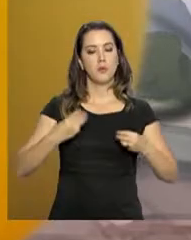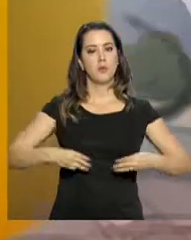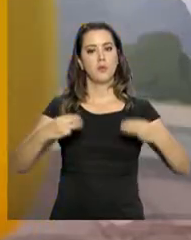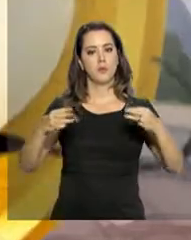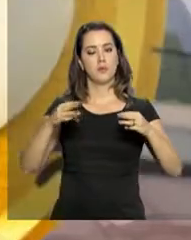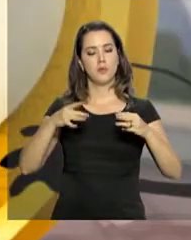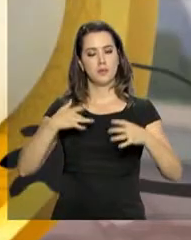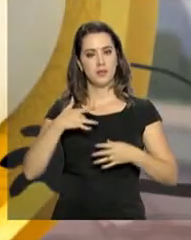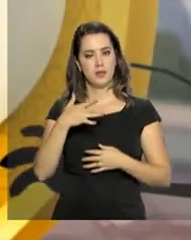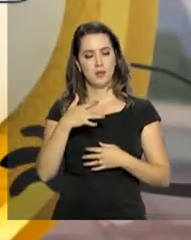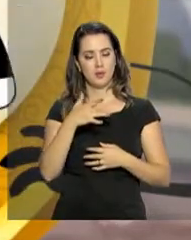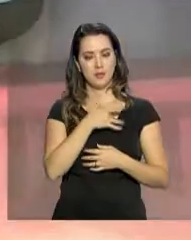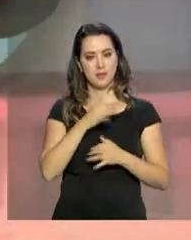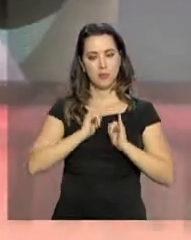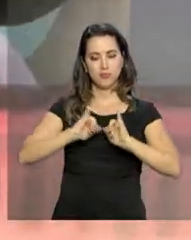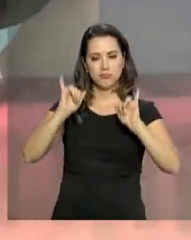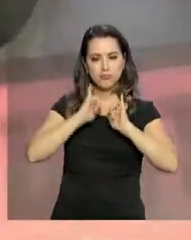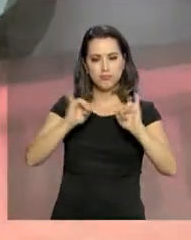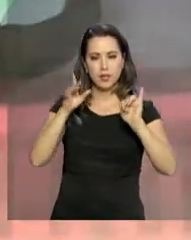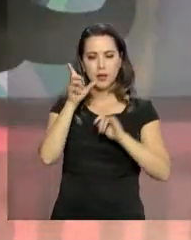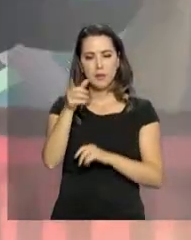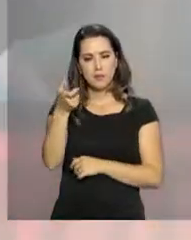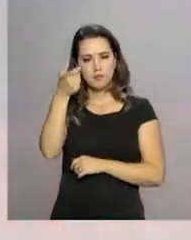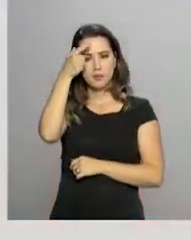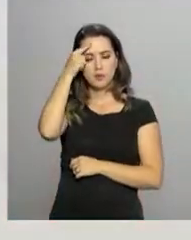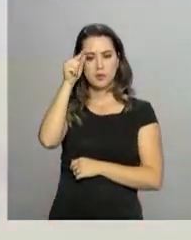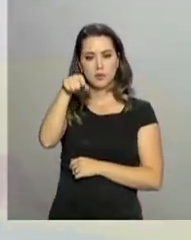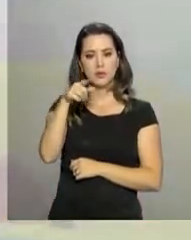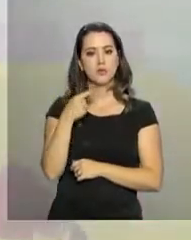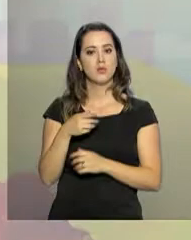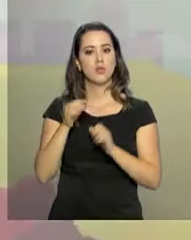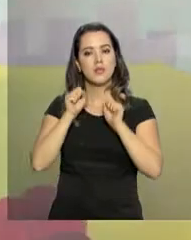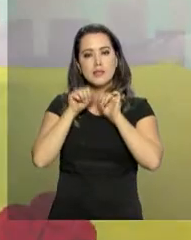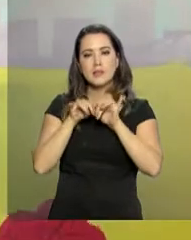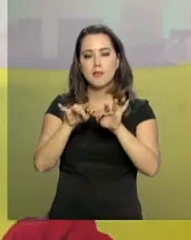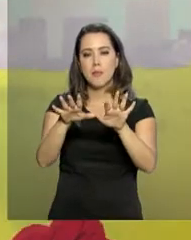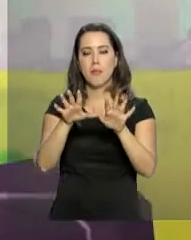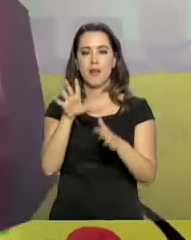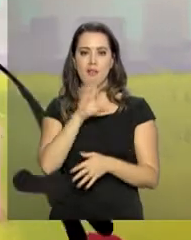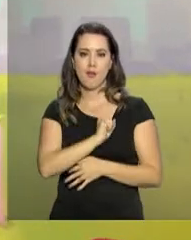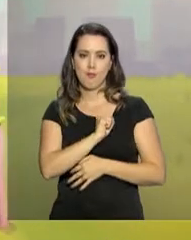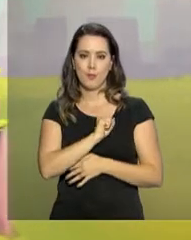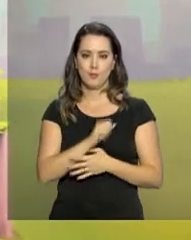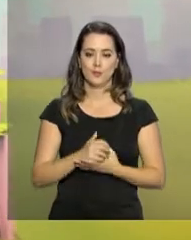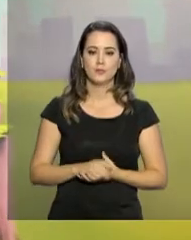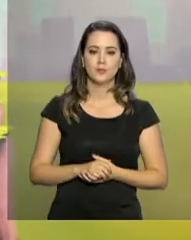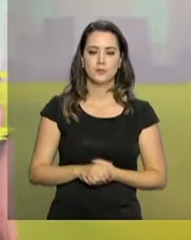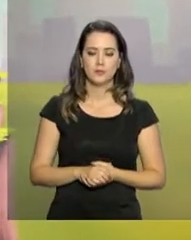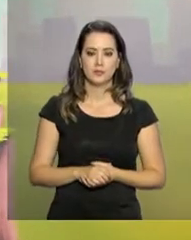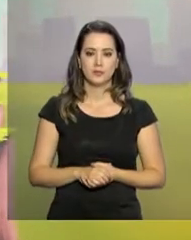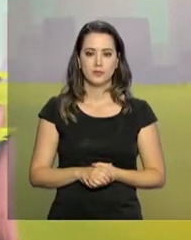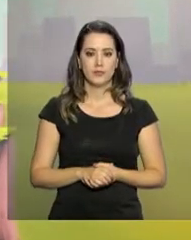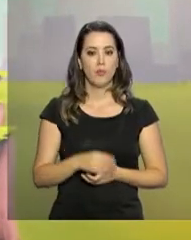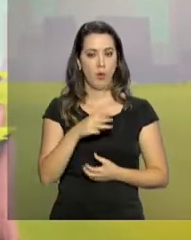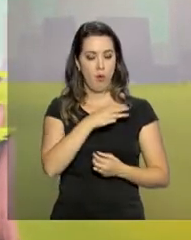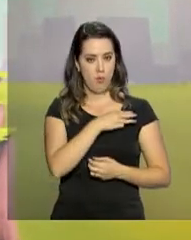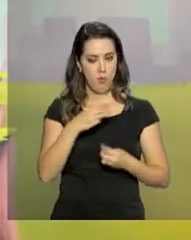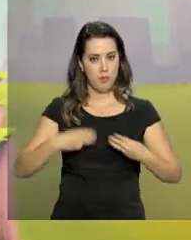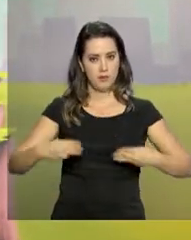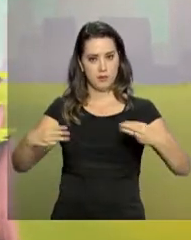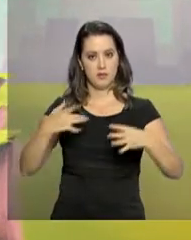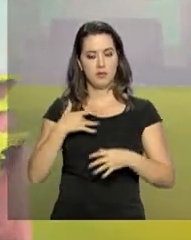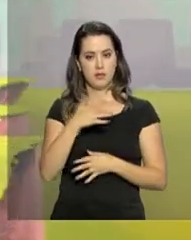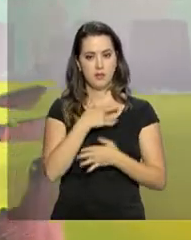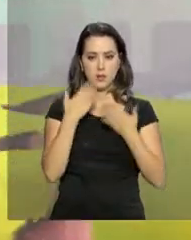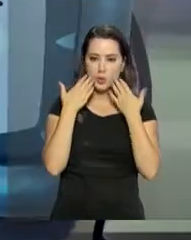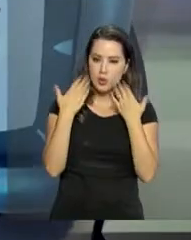lançou uma campanha para conscientizar as famílias, com o slogan Espalhe Amor, Doe Órgãos. Ministério da Saúde apresenta A Hora